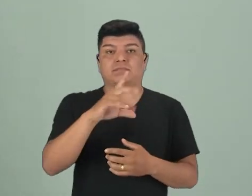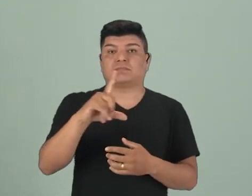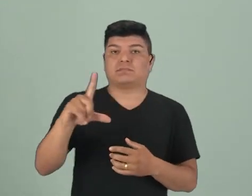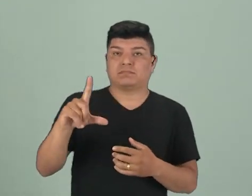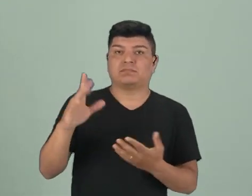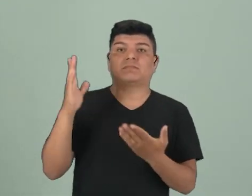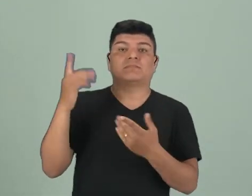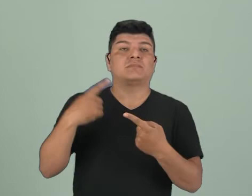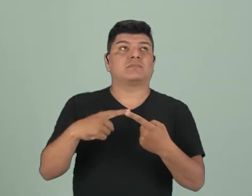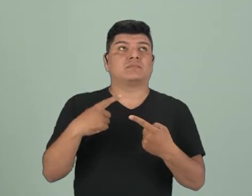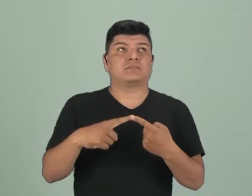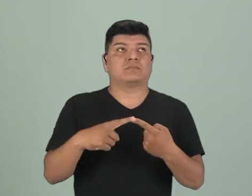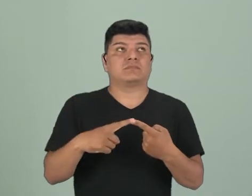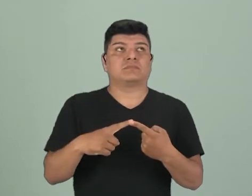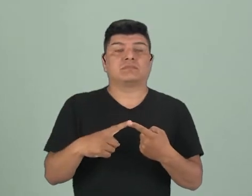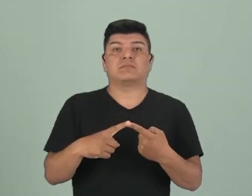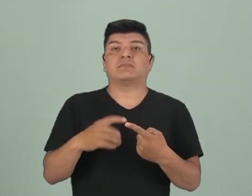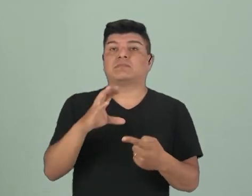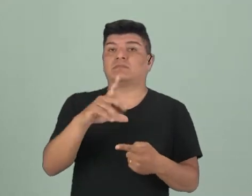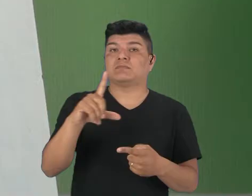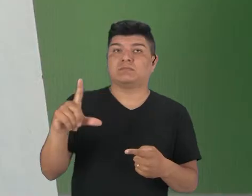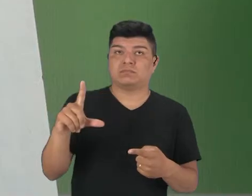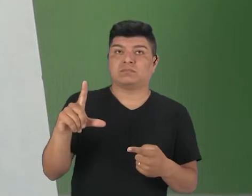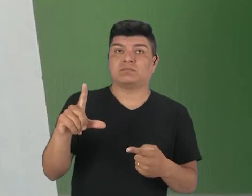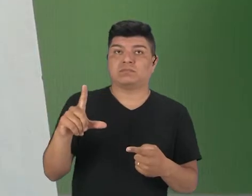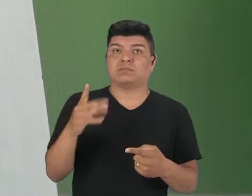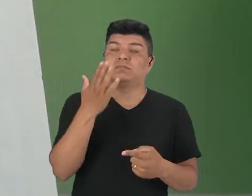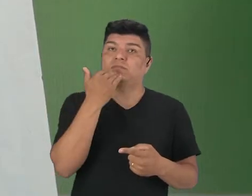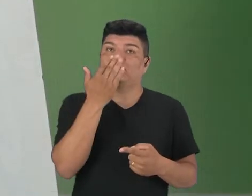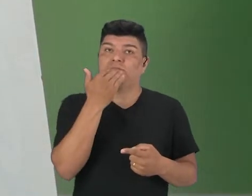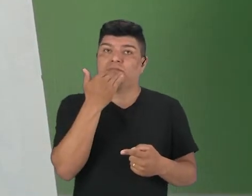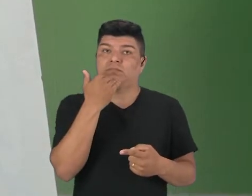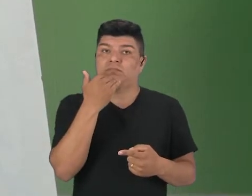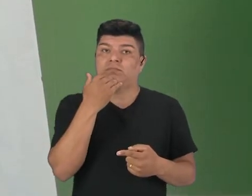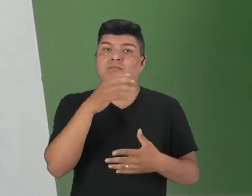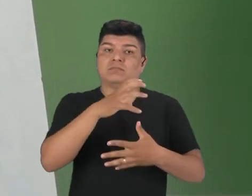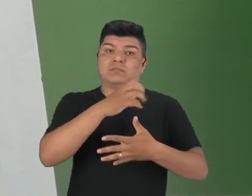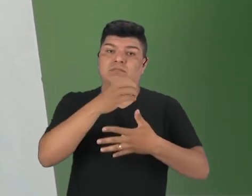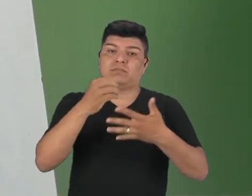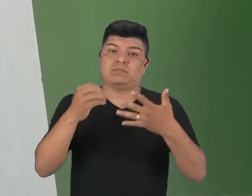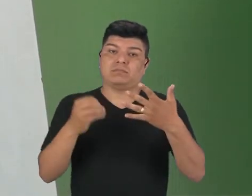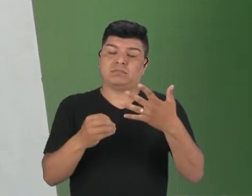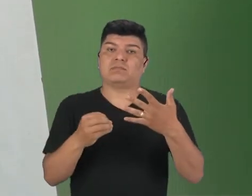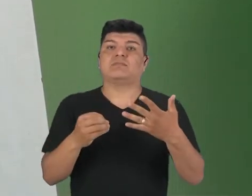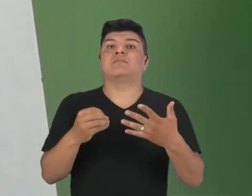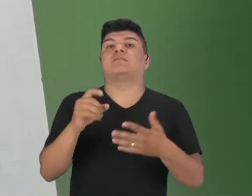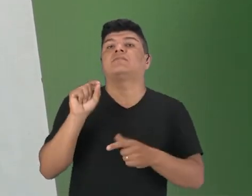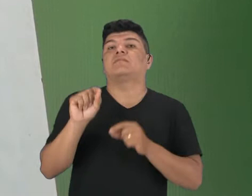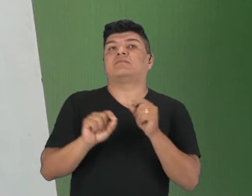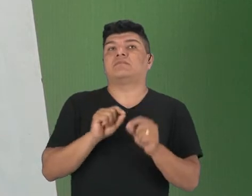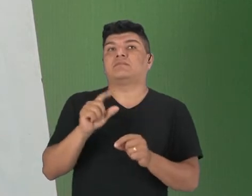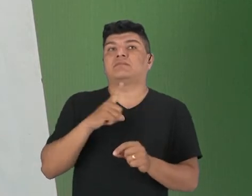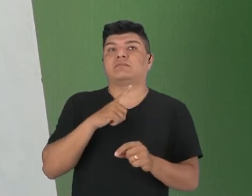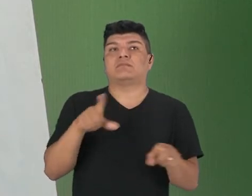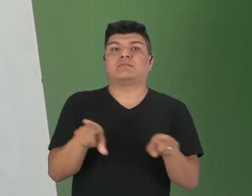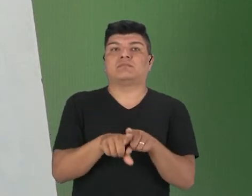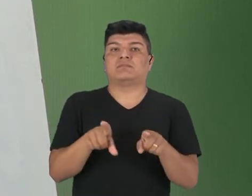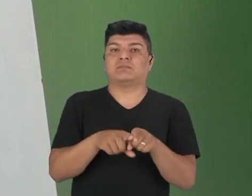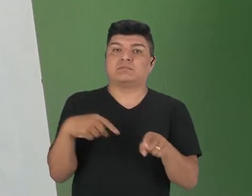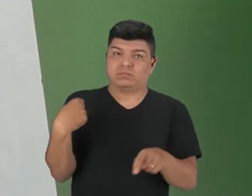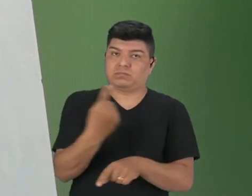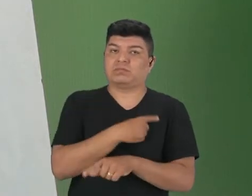classificados assim porque eles entram na classificação dos consumidores na cadeia alimentar. E nessa cadeia alimentar, nós também entramos